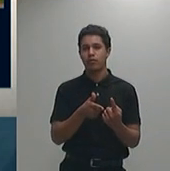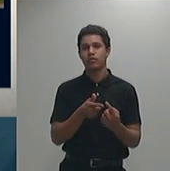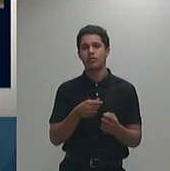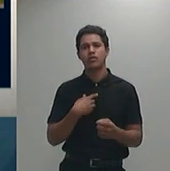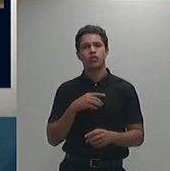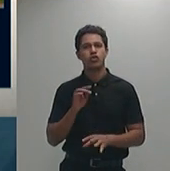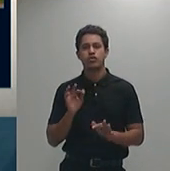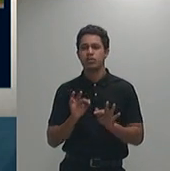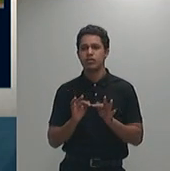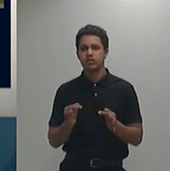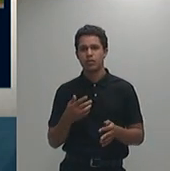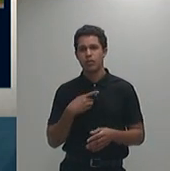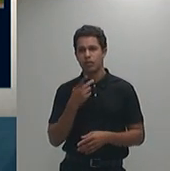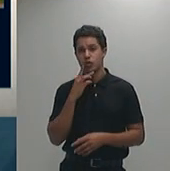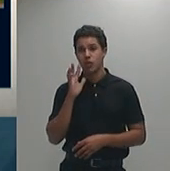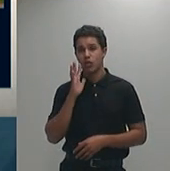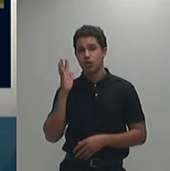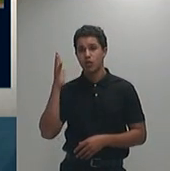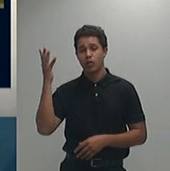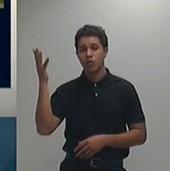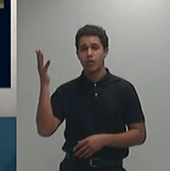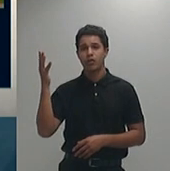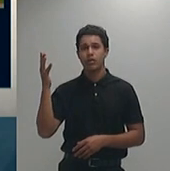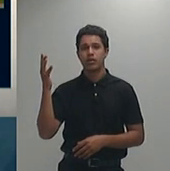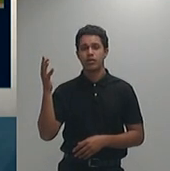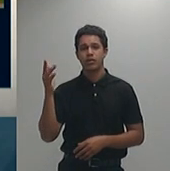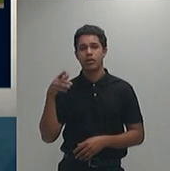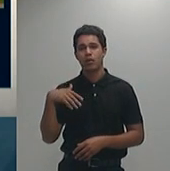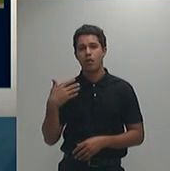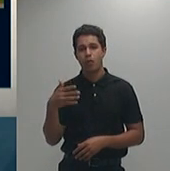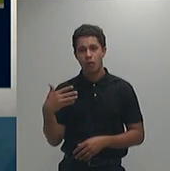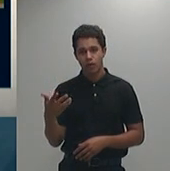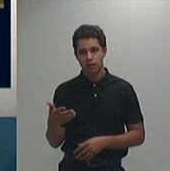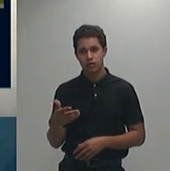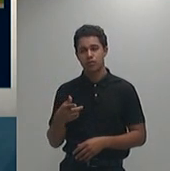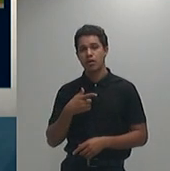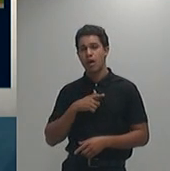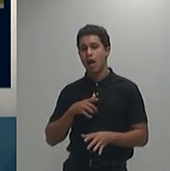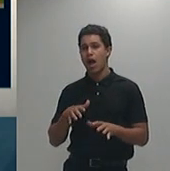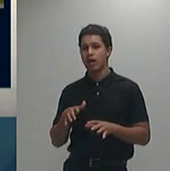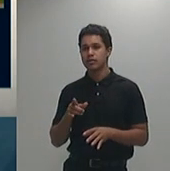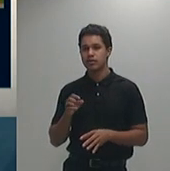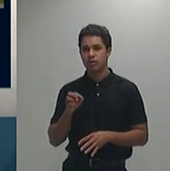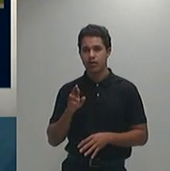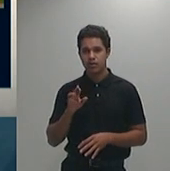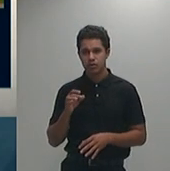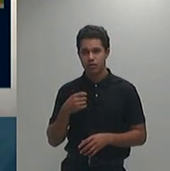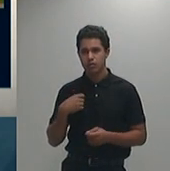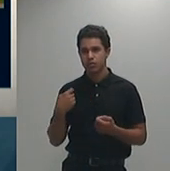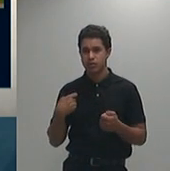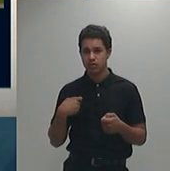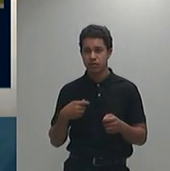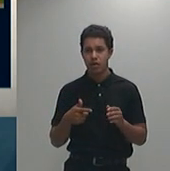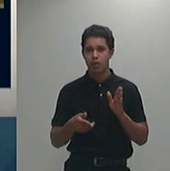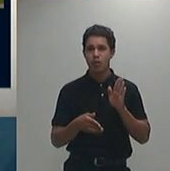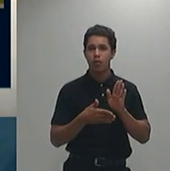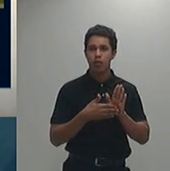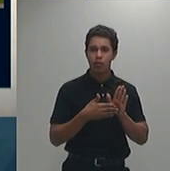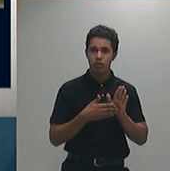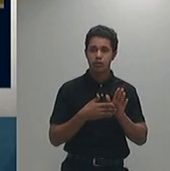pode concluir a contrário senso que quando a ação rescisória tiver por propósito